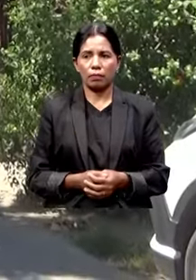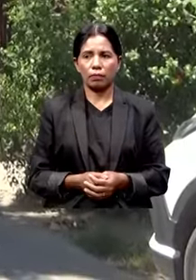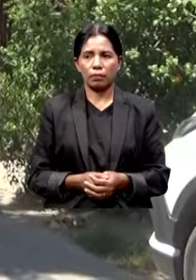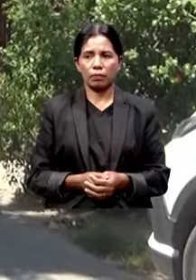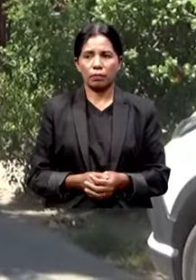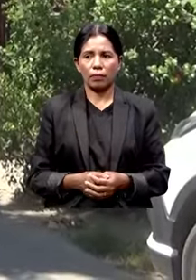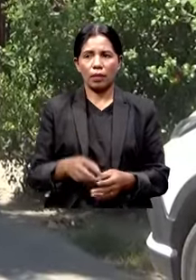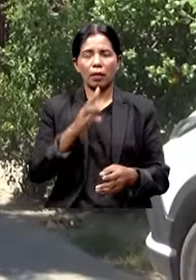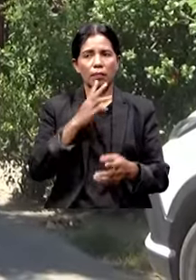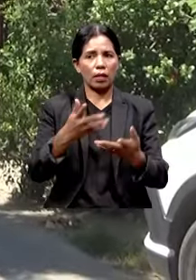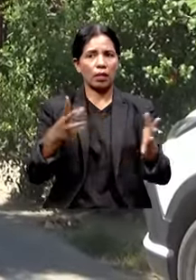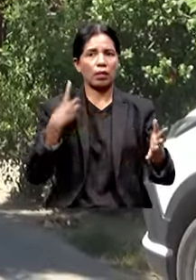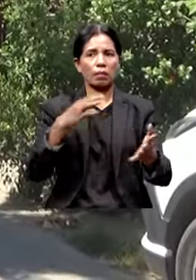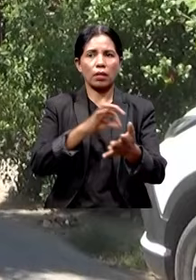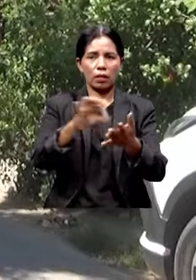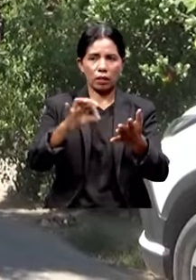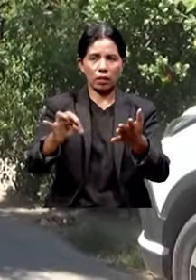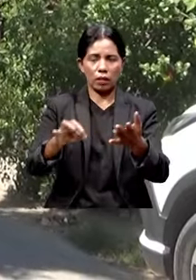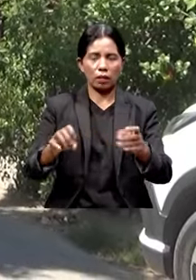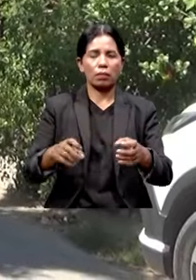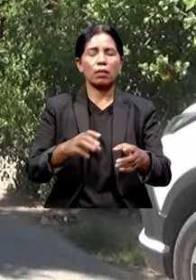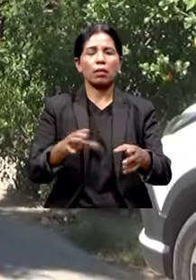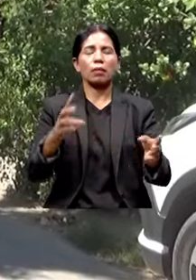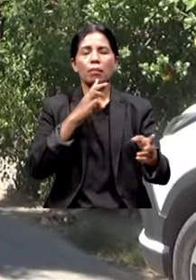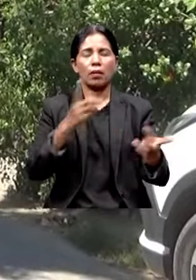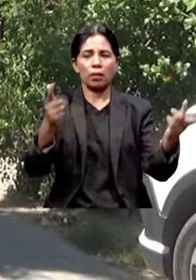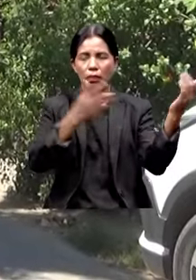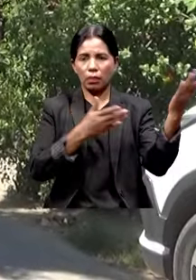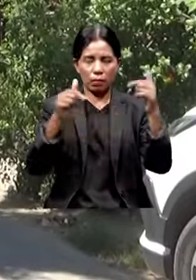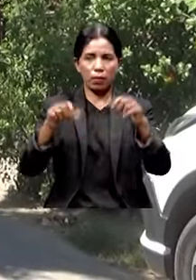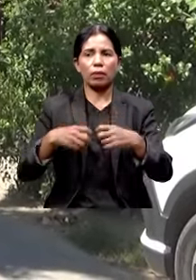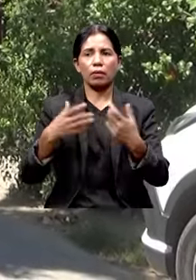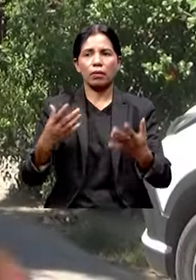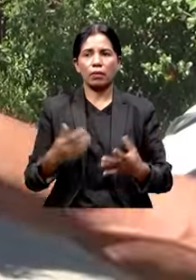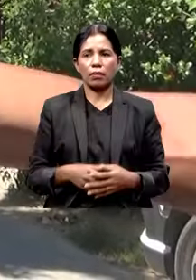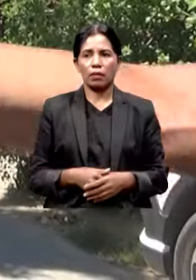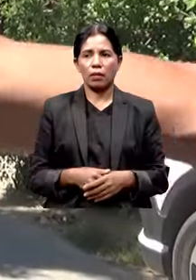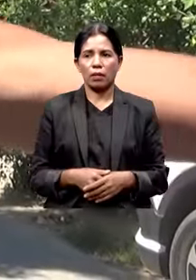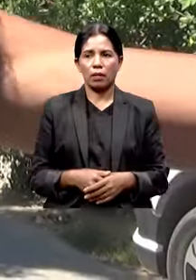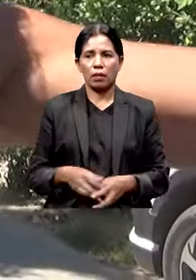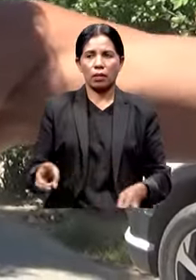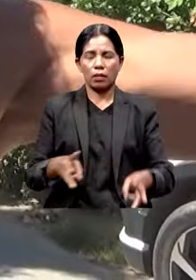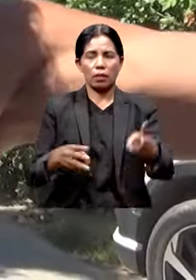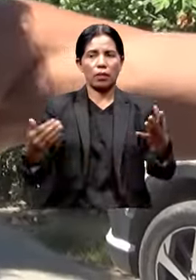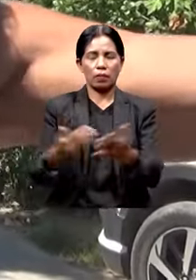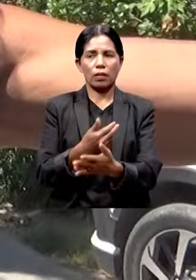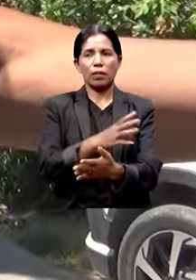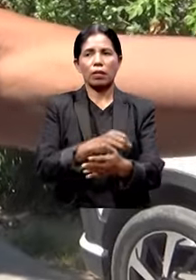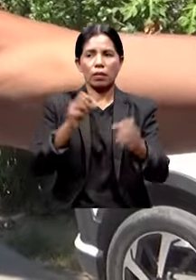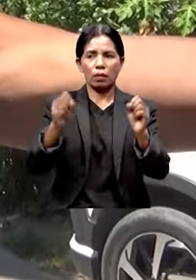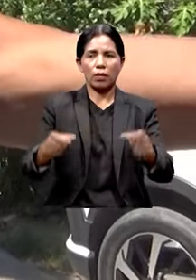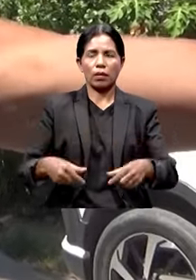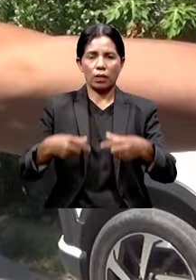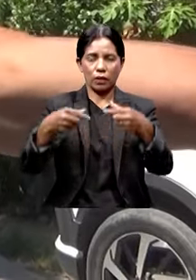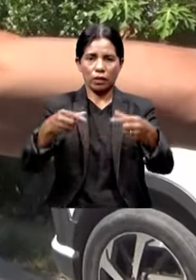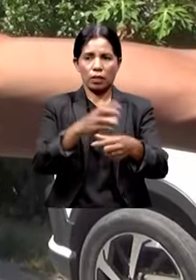Kanu mamu kela ne. Si ambar rezis tu aku tu mekone kanu sa. Ne gale. Ki kanu mamu. Ini ni instalasi un phone ne mam bel bel fokal la ba.